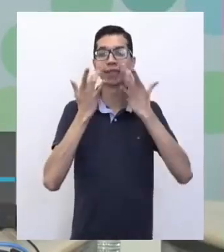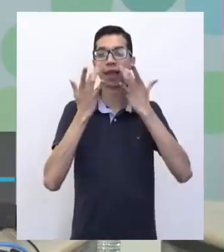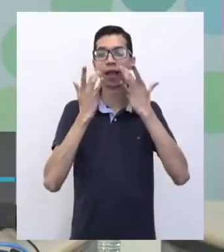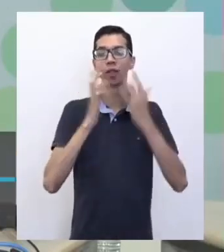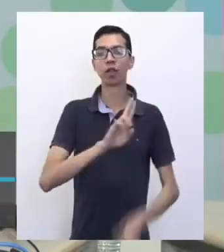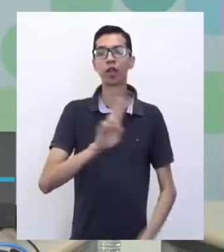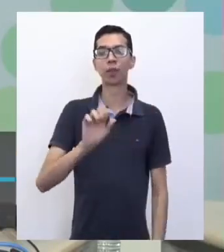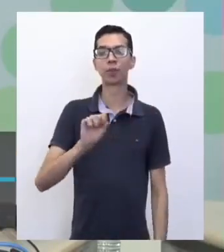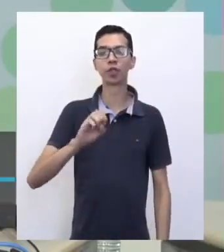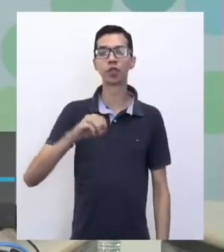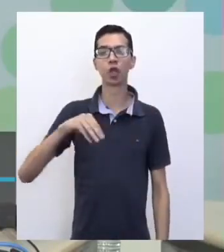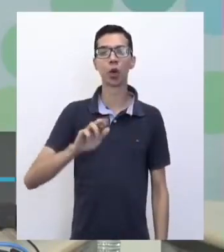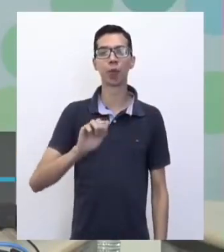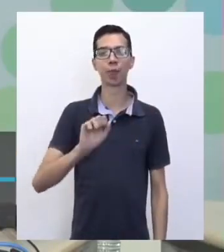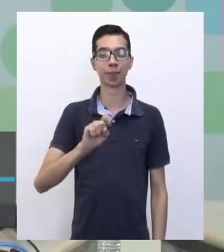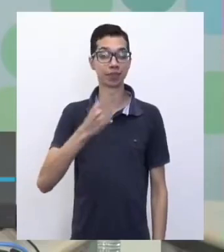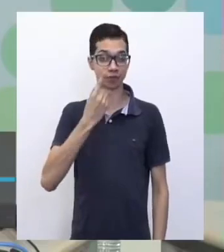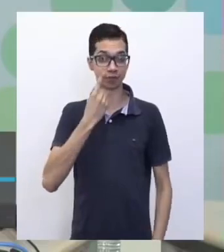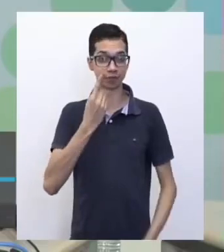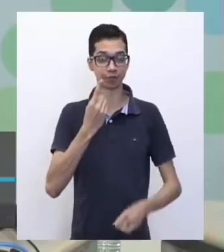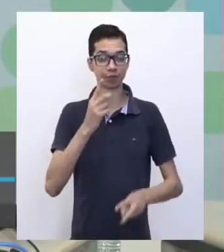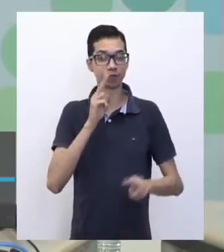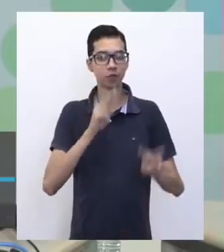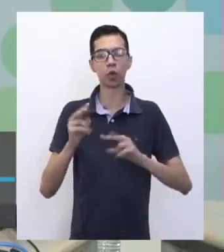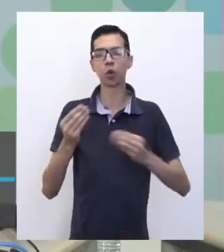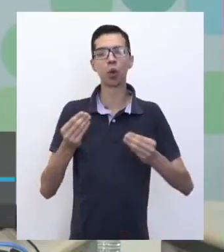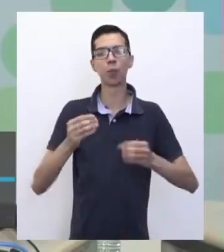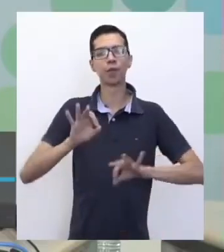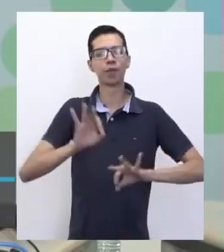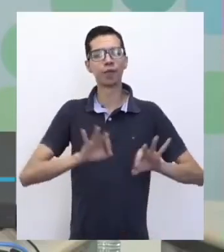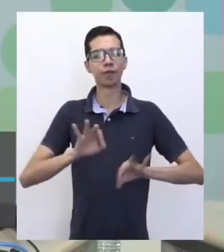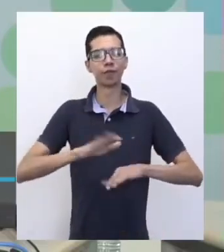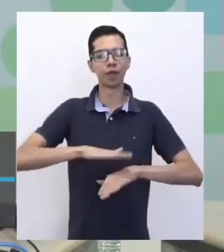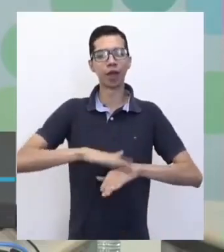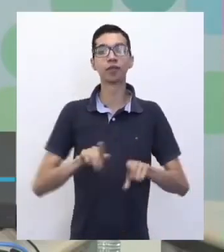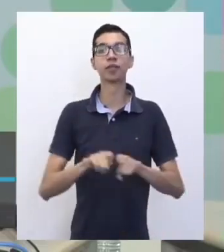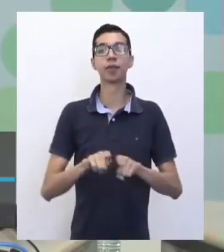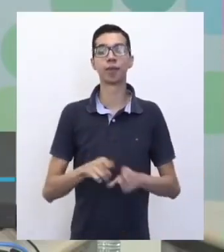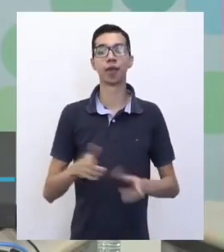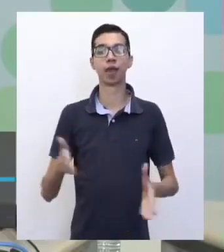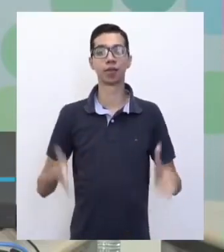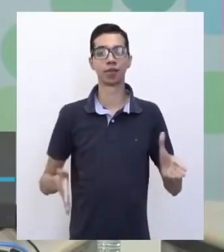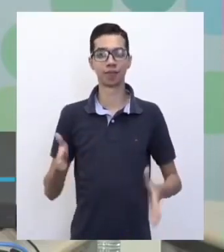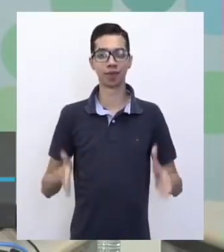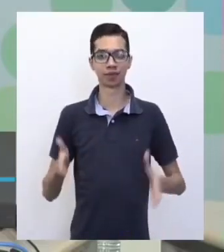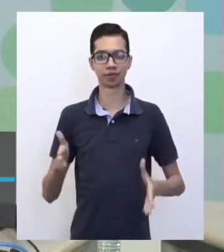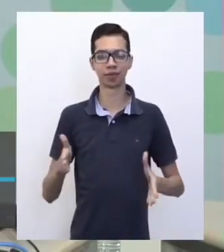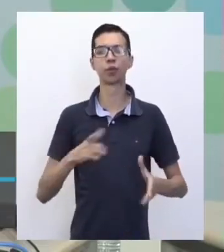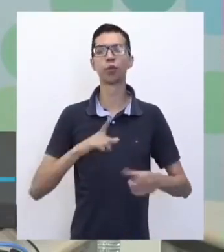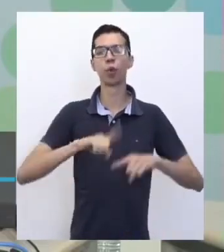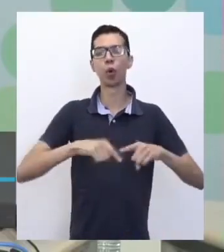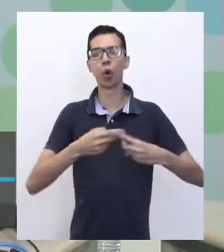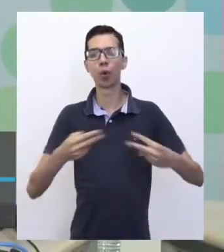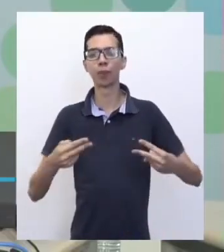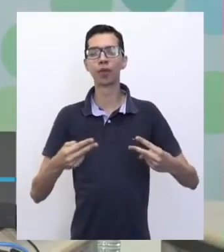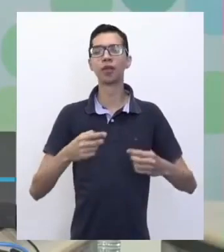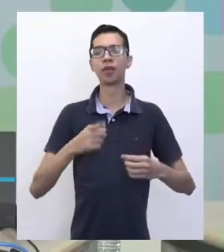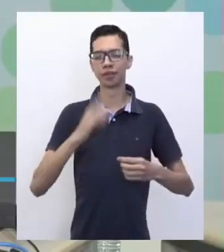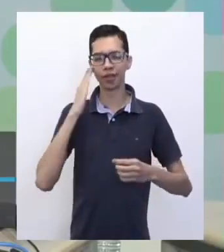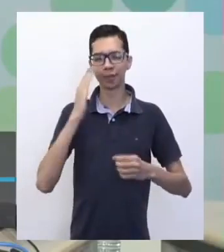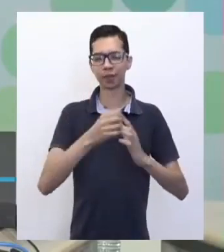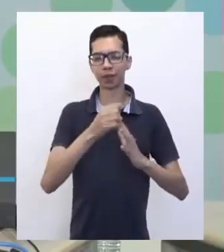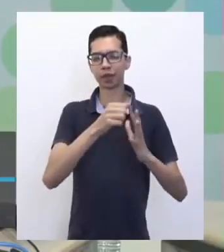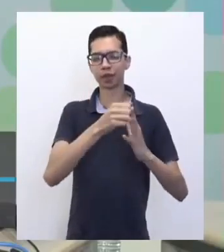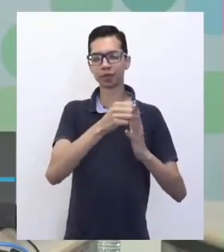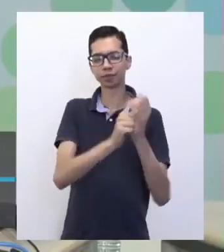faz. Trouxe algumas animações com objetos, fantoches, tá? Que a gente vai trabalhar um pouquinho rapidinho, tá certo? Vamos lá,